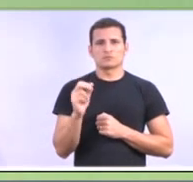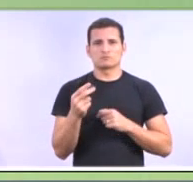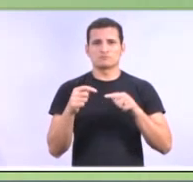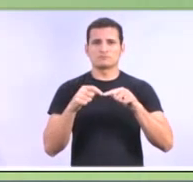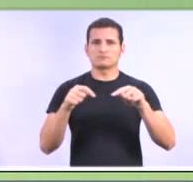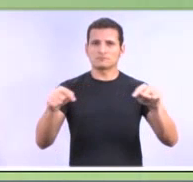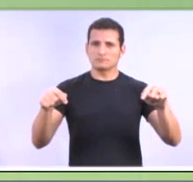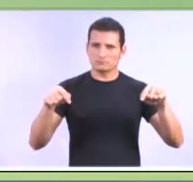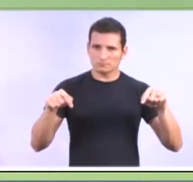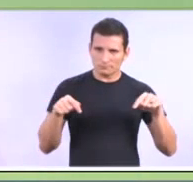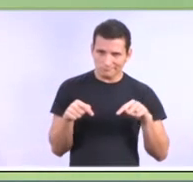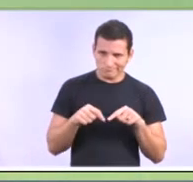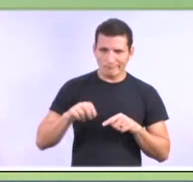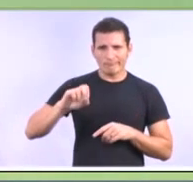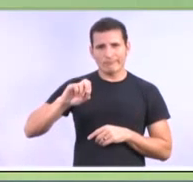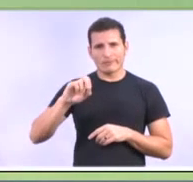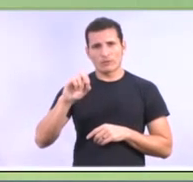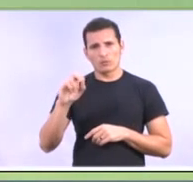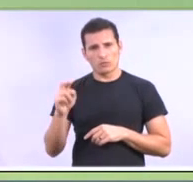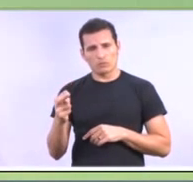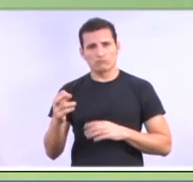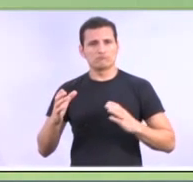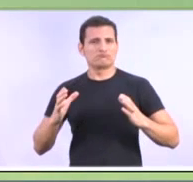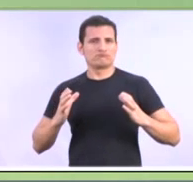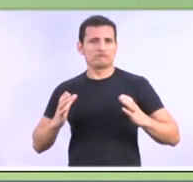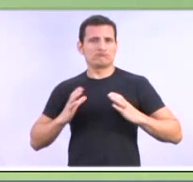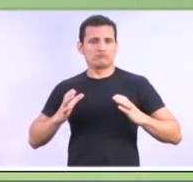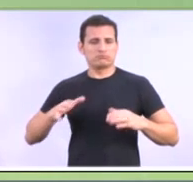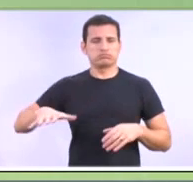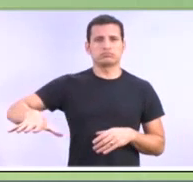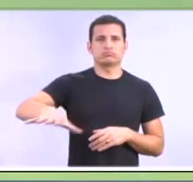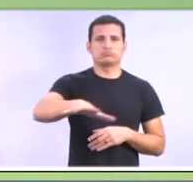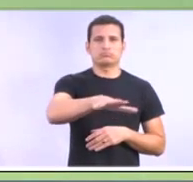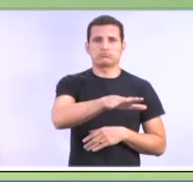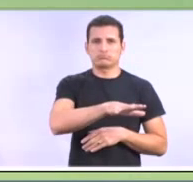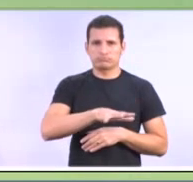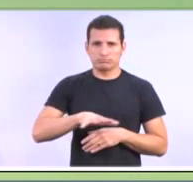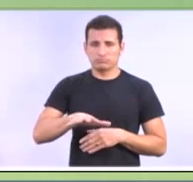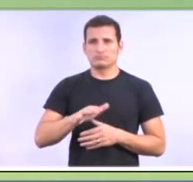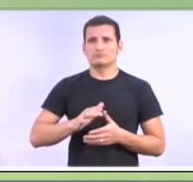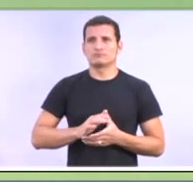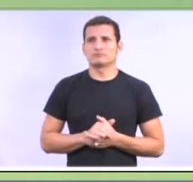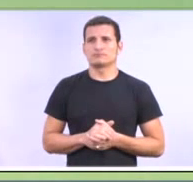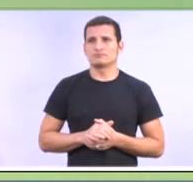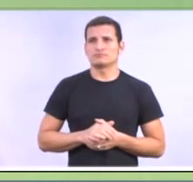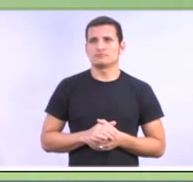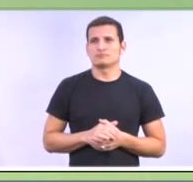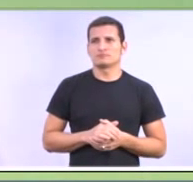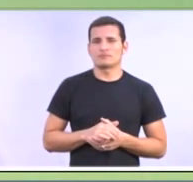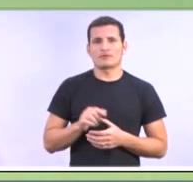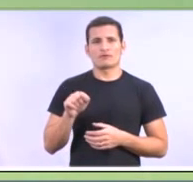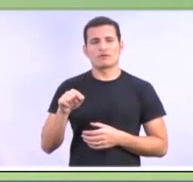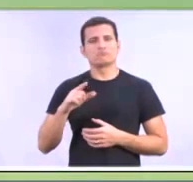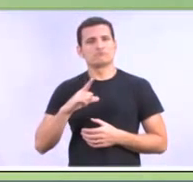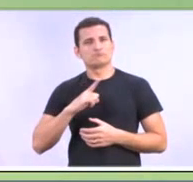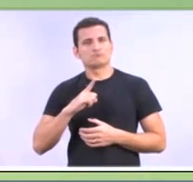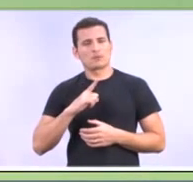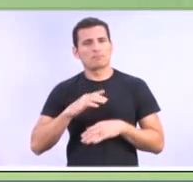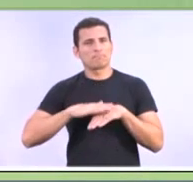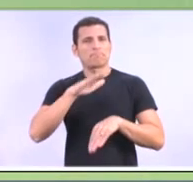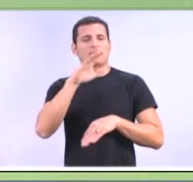cidade inteira. Suas taxas de transmissão são inferiores e apresentam taxas de erros mais